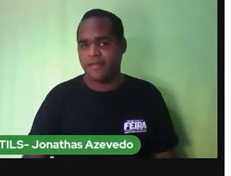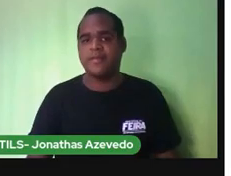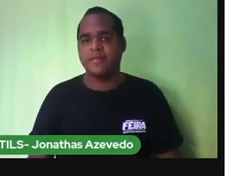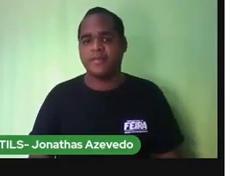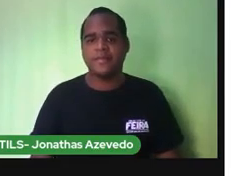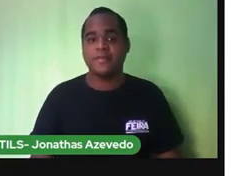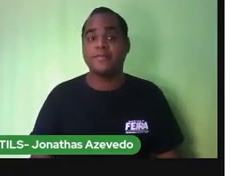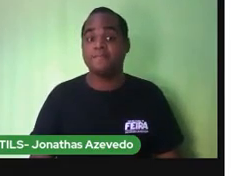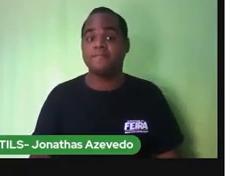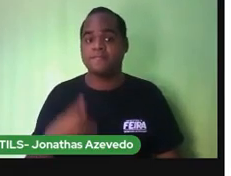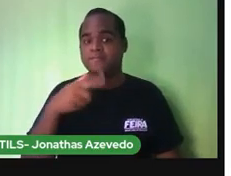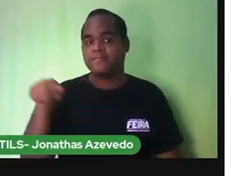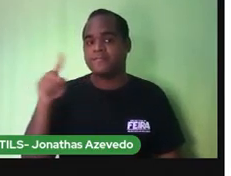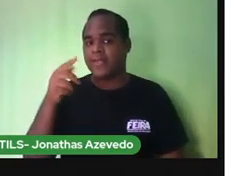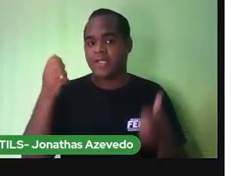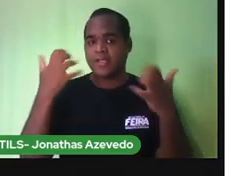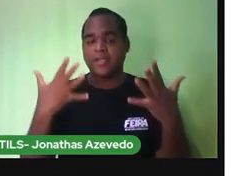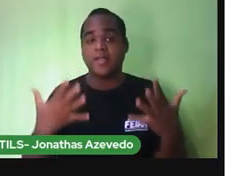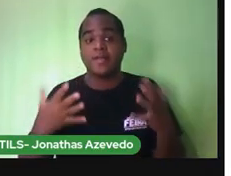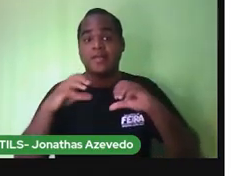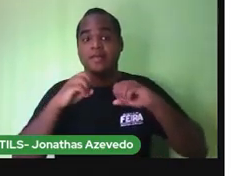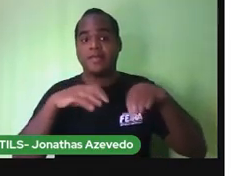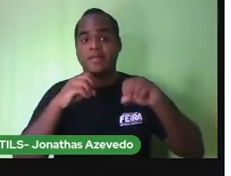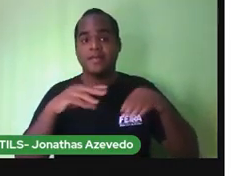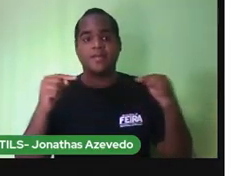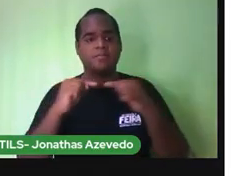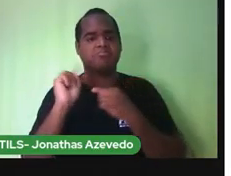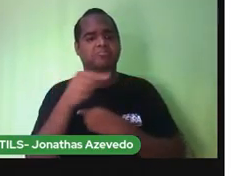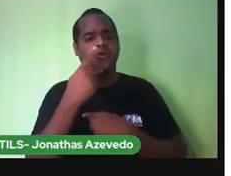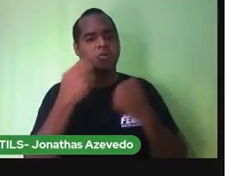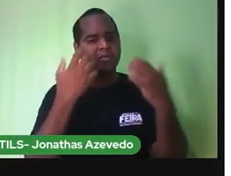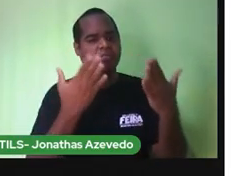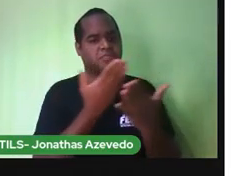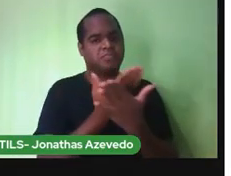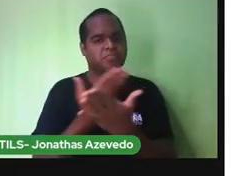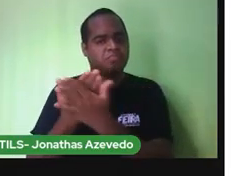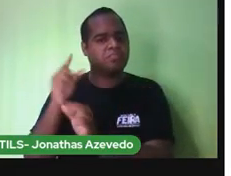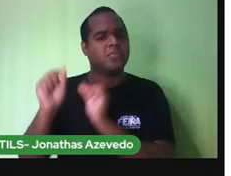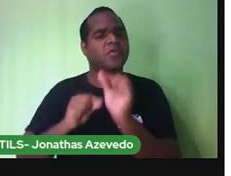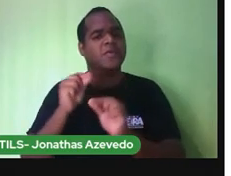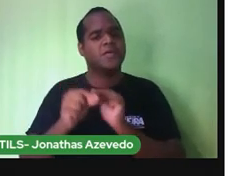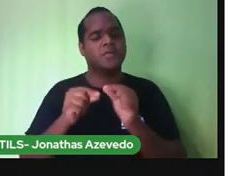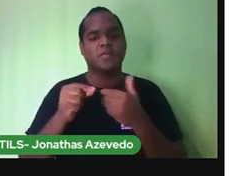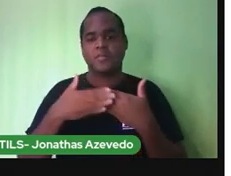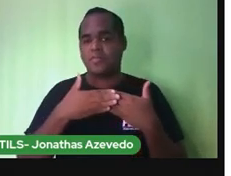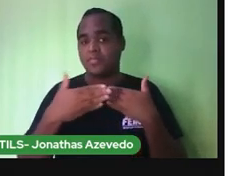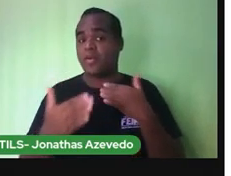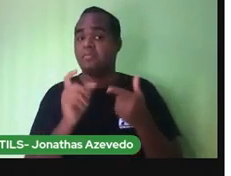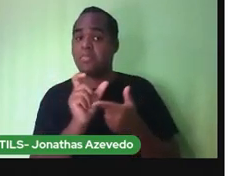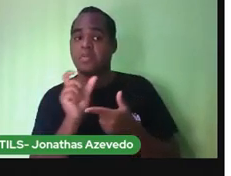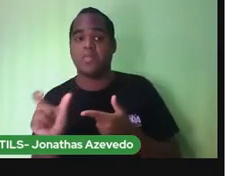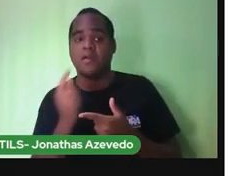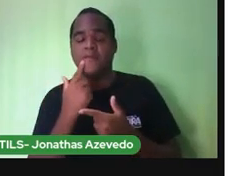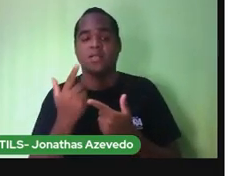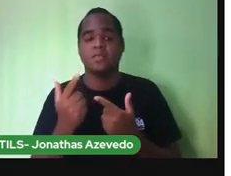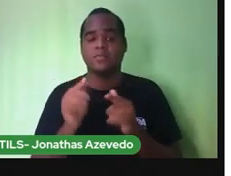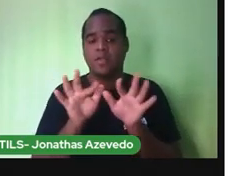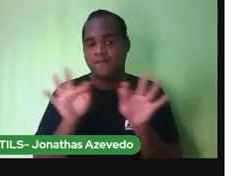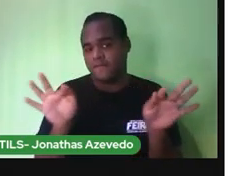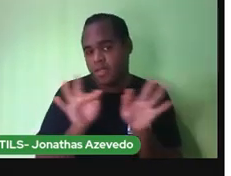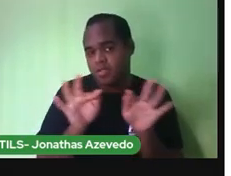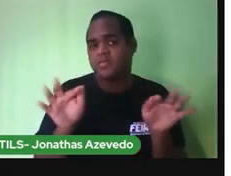última semana essas últimas aulas Nós estudamos palavras e a segmentação das palavras na frase